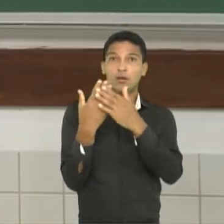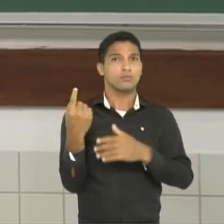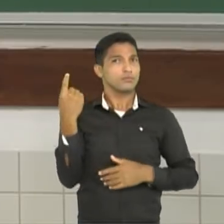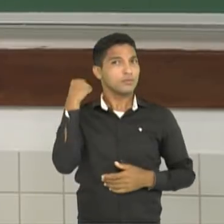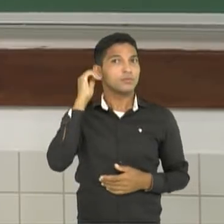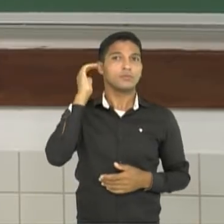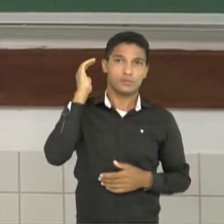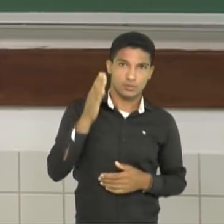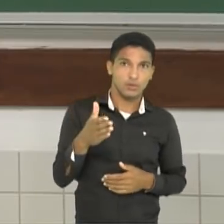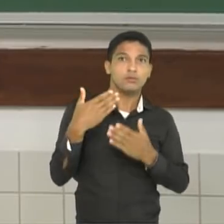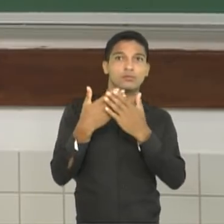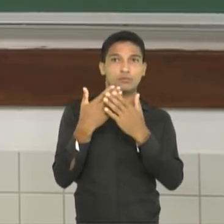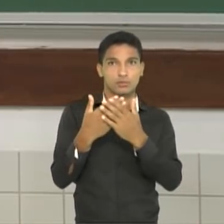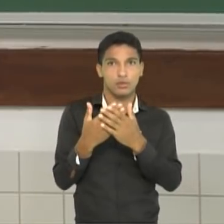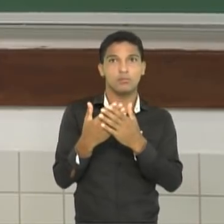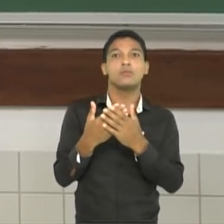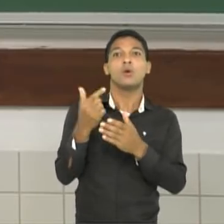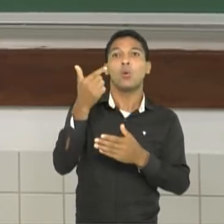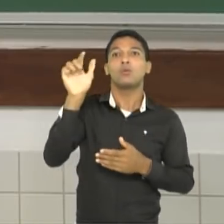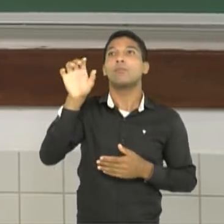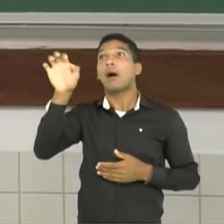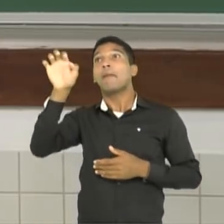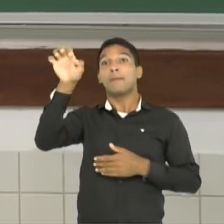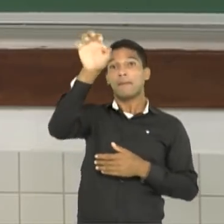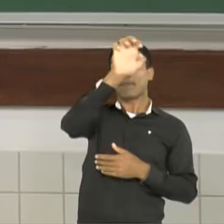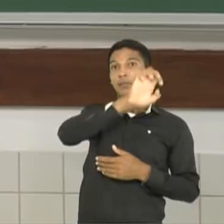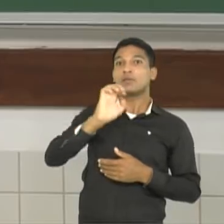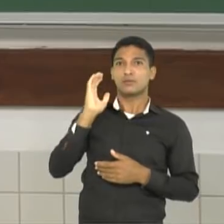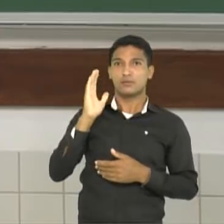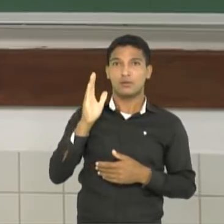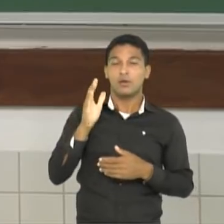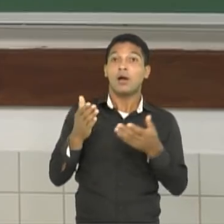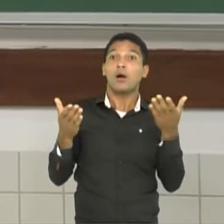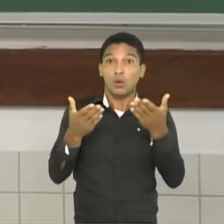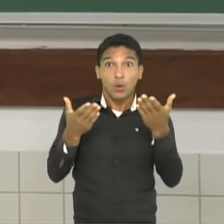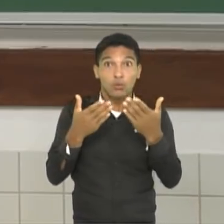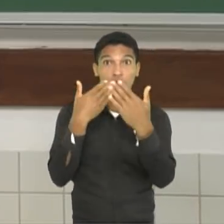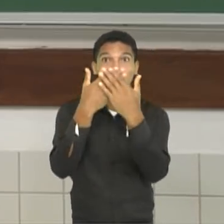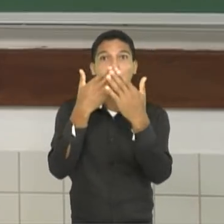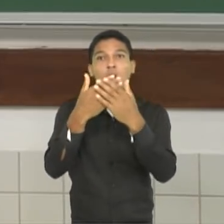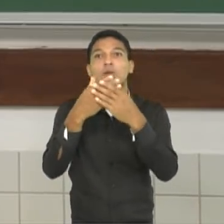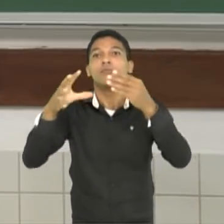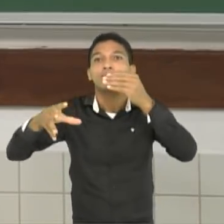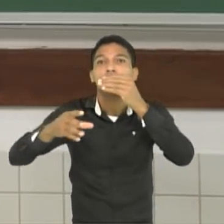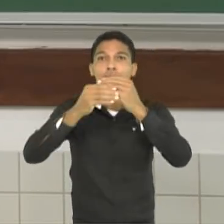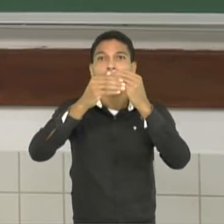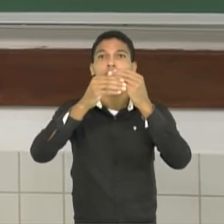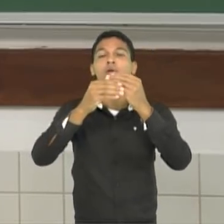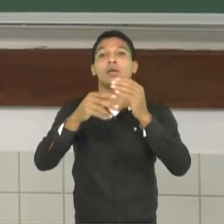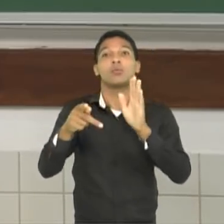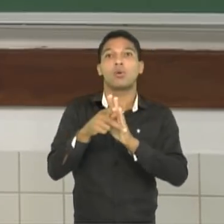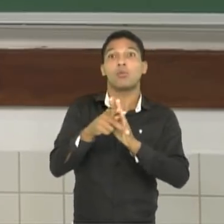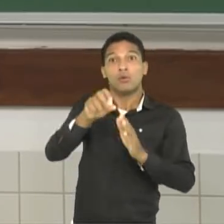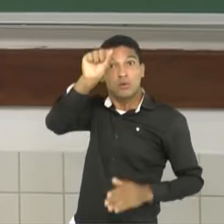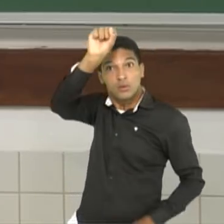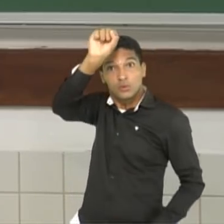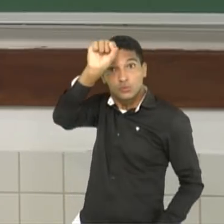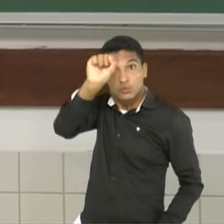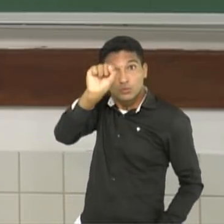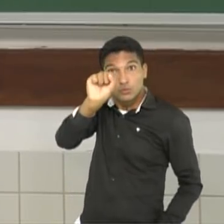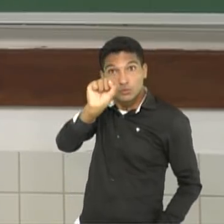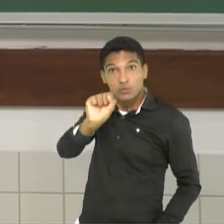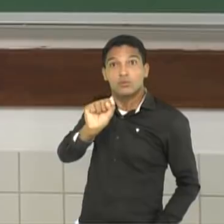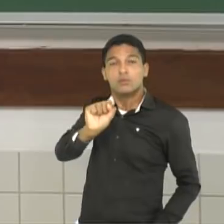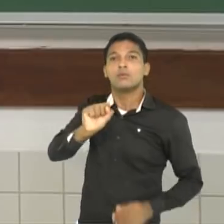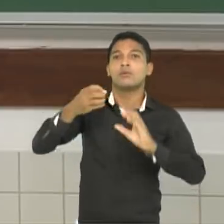aulas, e aí na aula de hoje, para completar esse ciclo desse tema, a gente vai falar da região sul também e quais